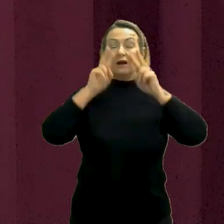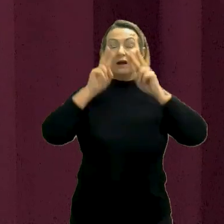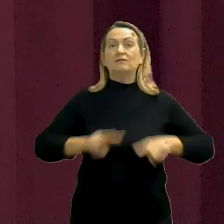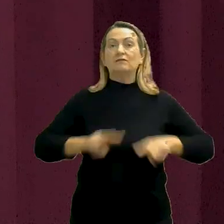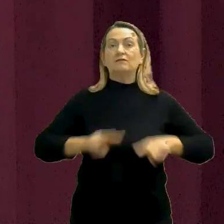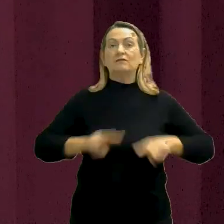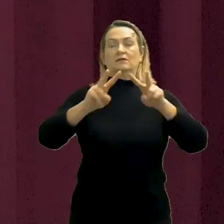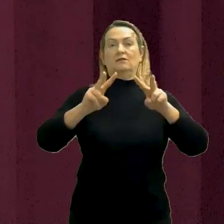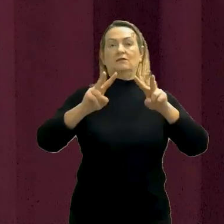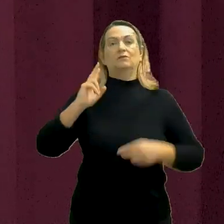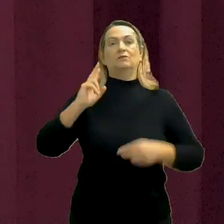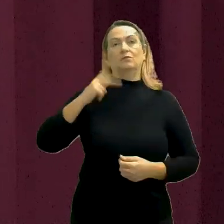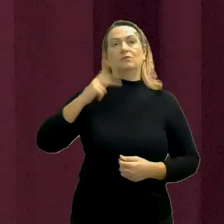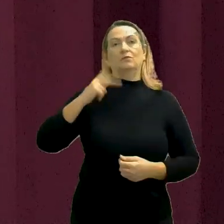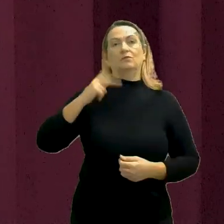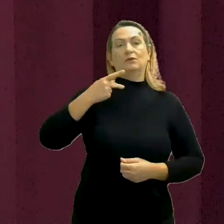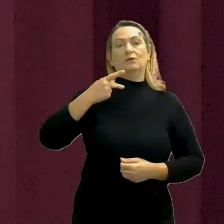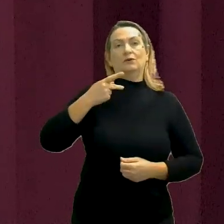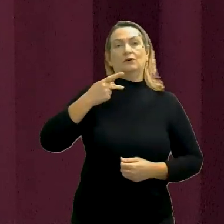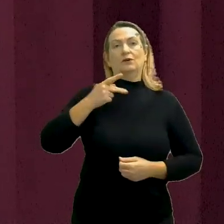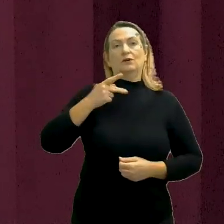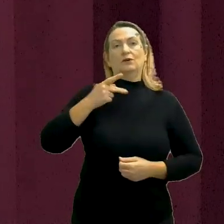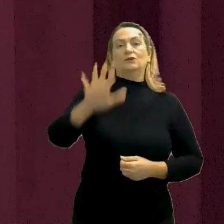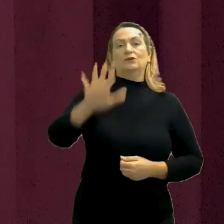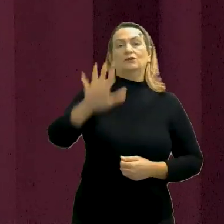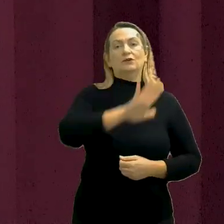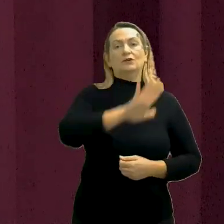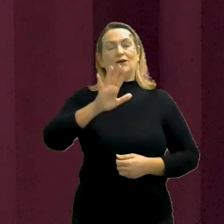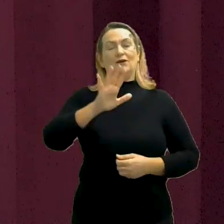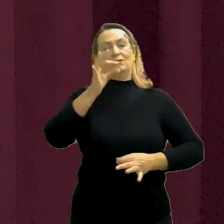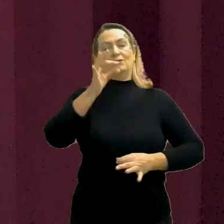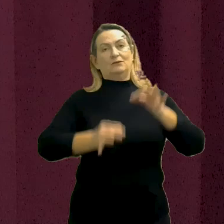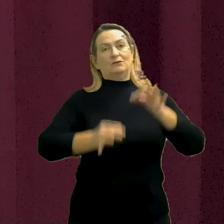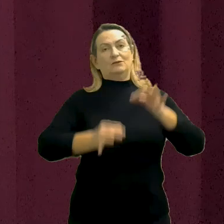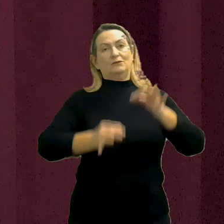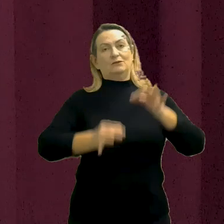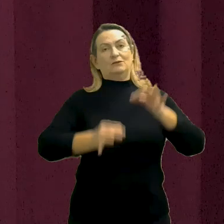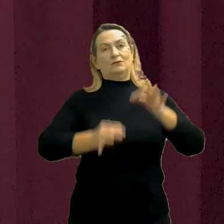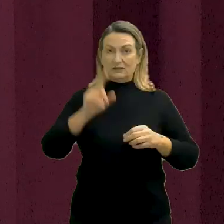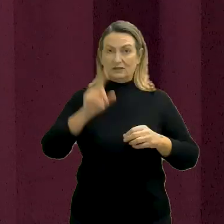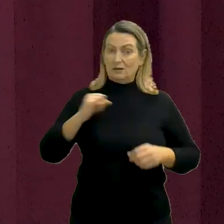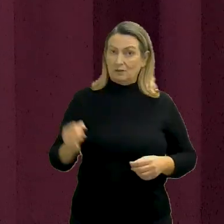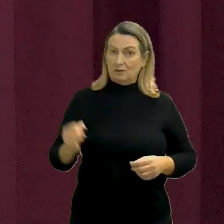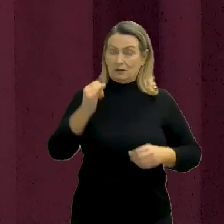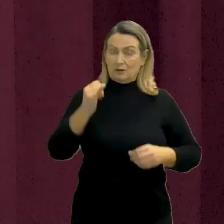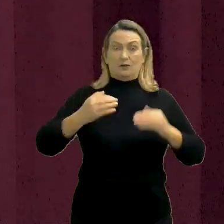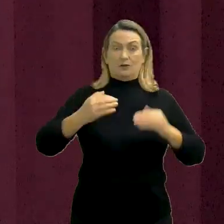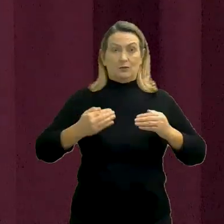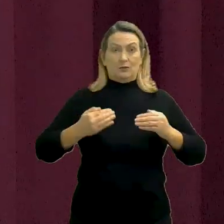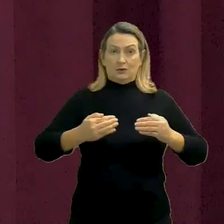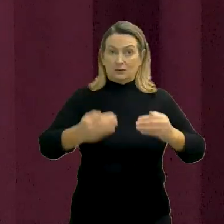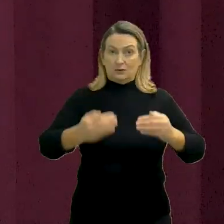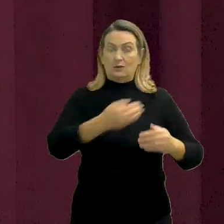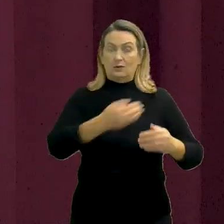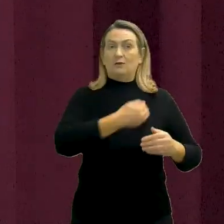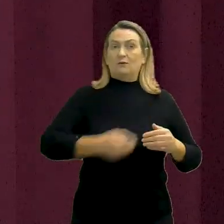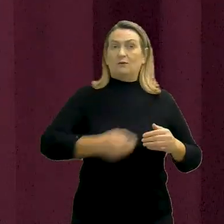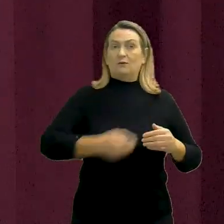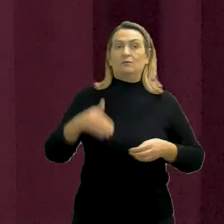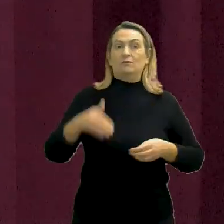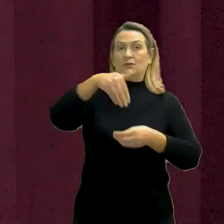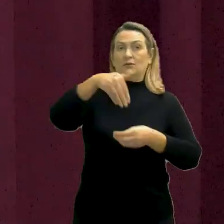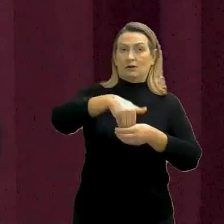mais uma vez em que tem essa visão e isso é importante para o Ministério Público eleitoral fiscalizar o